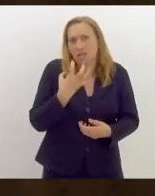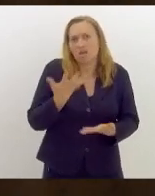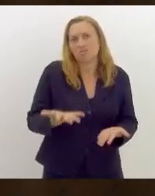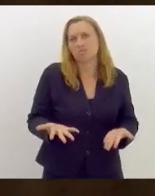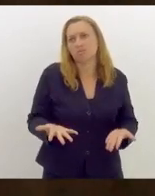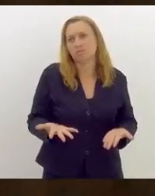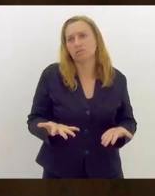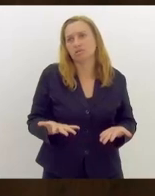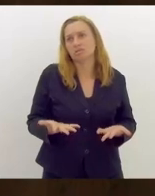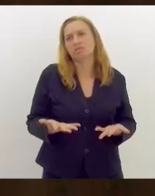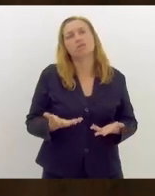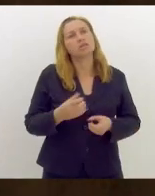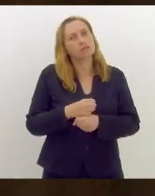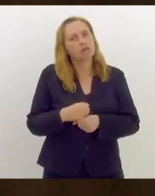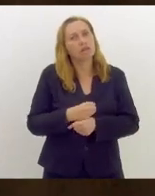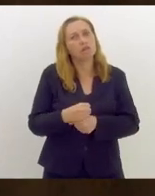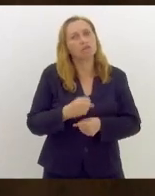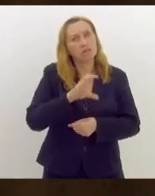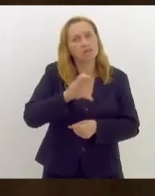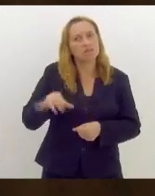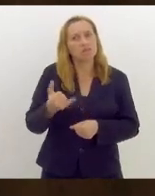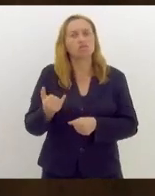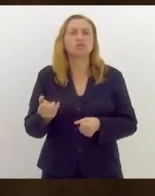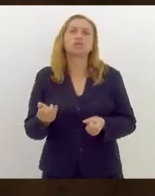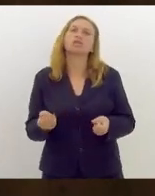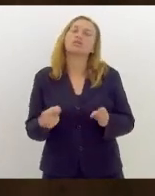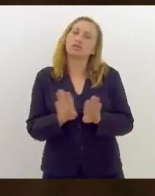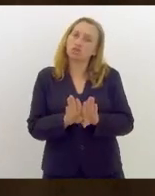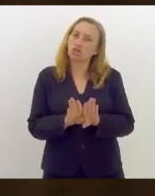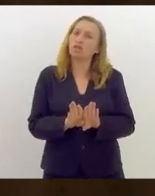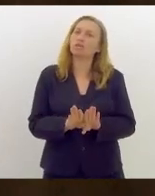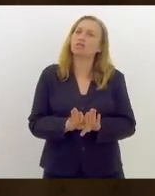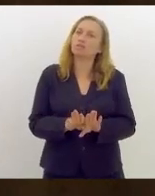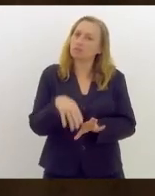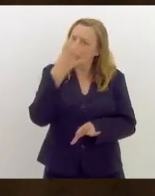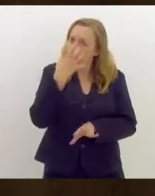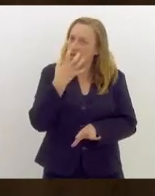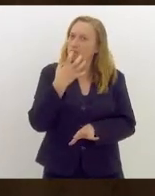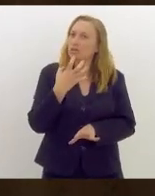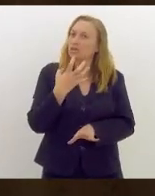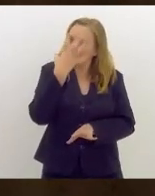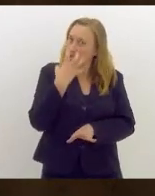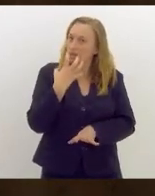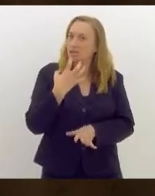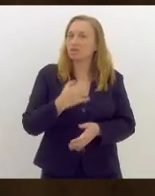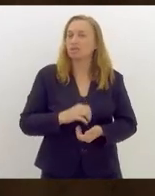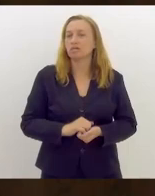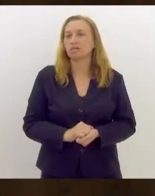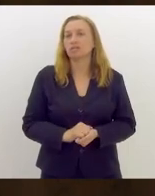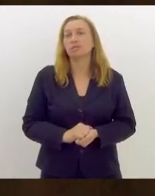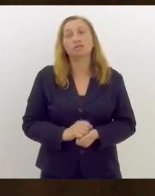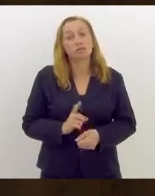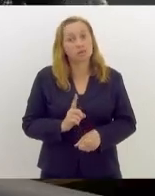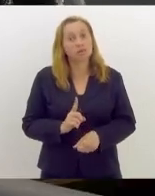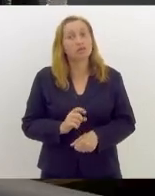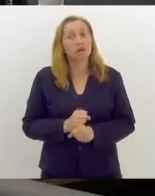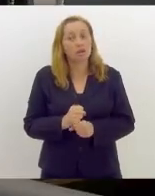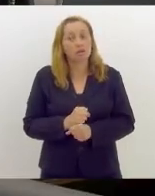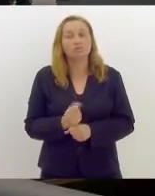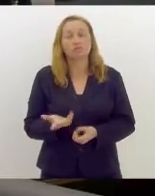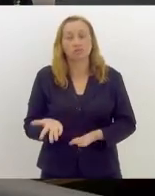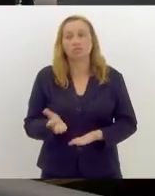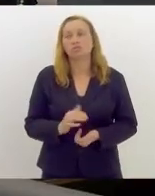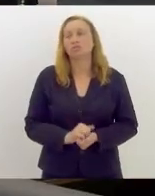tem muito tempo que a ccj não se reúne presencialmente isso é muito grave isso é muito grave faz muito tempo